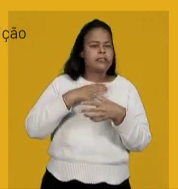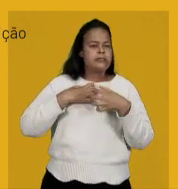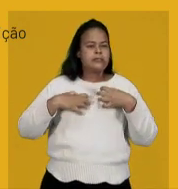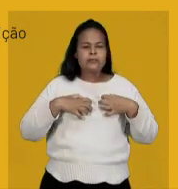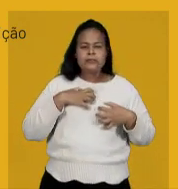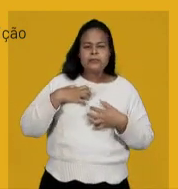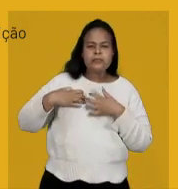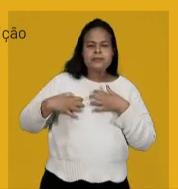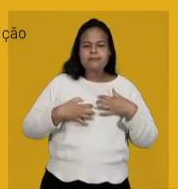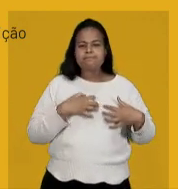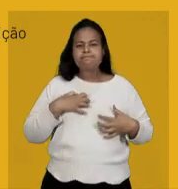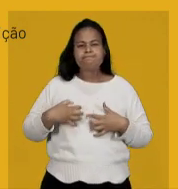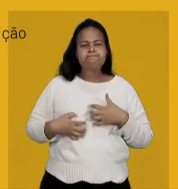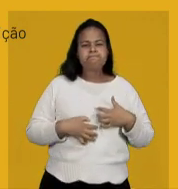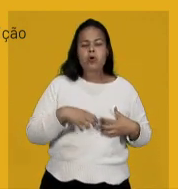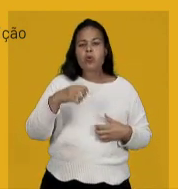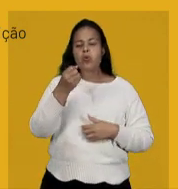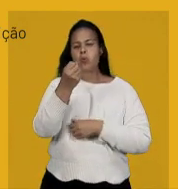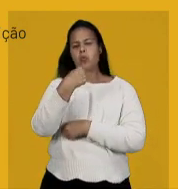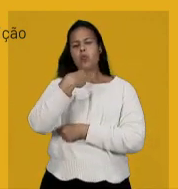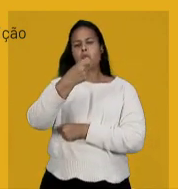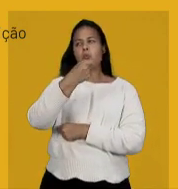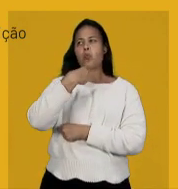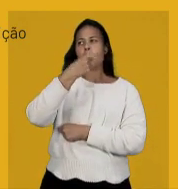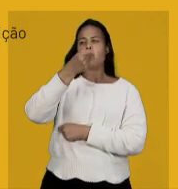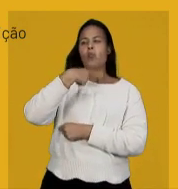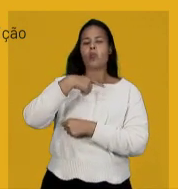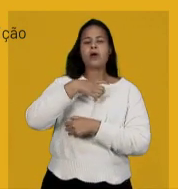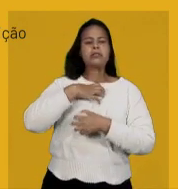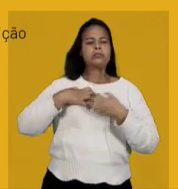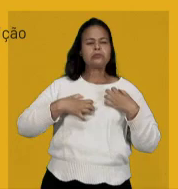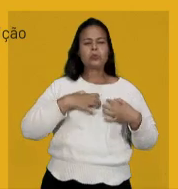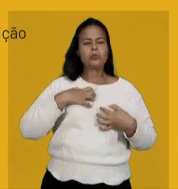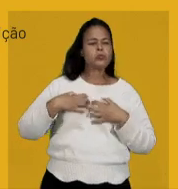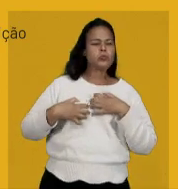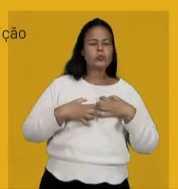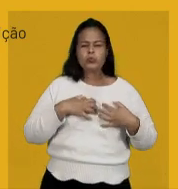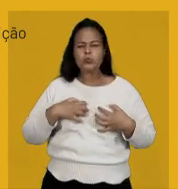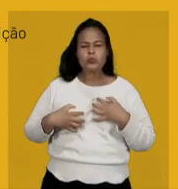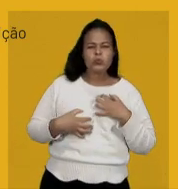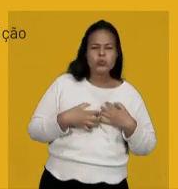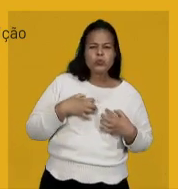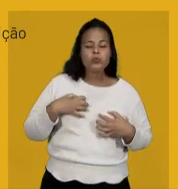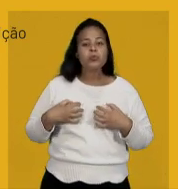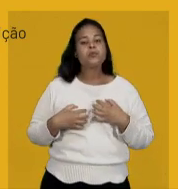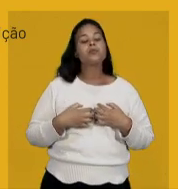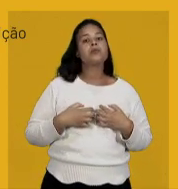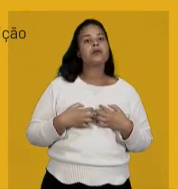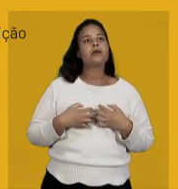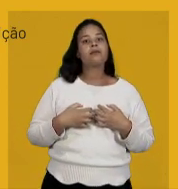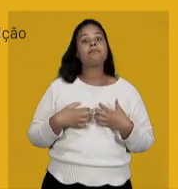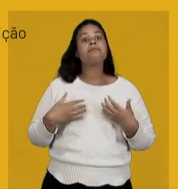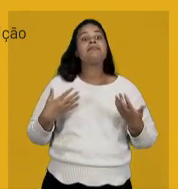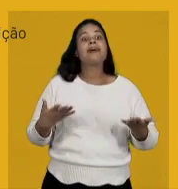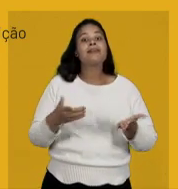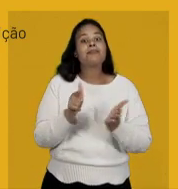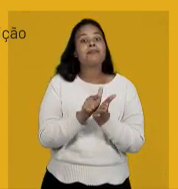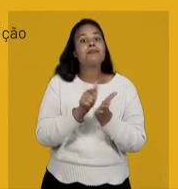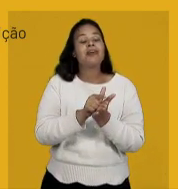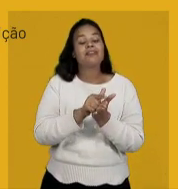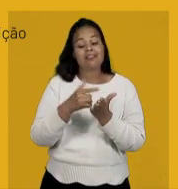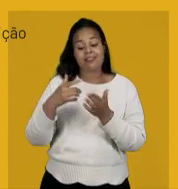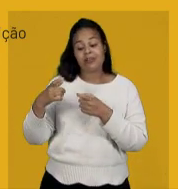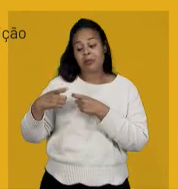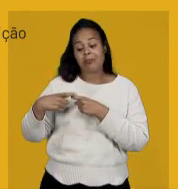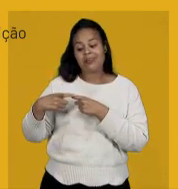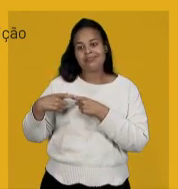começa a utilizar o medicamento, porque ele também está ansioso, sem a prescrição médica, porque o remédio não é para ele, é